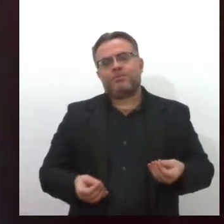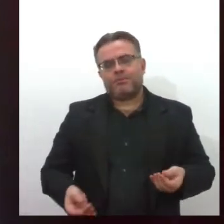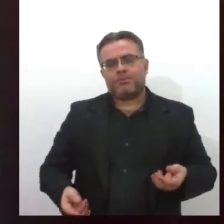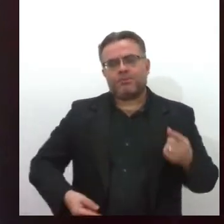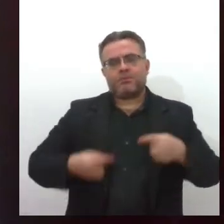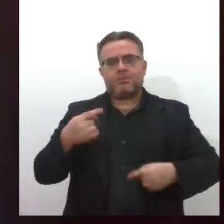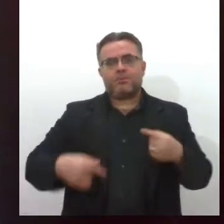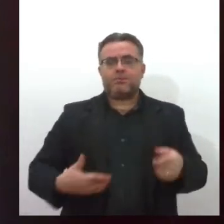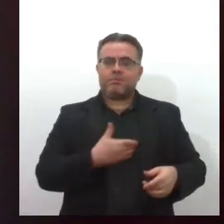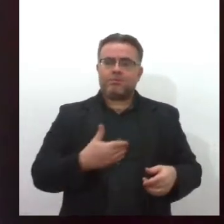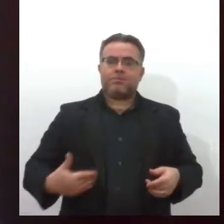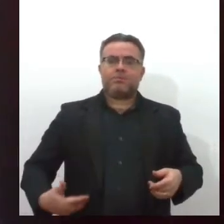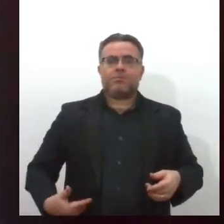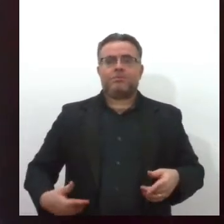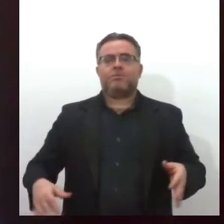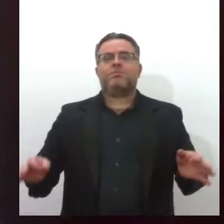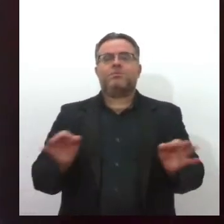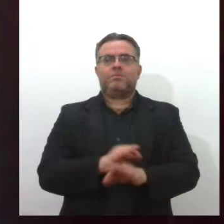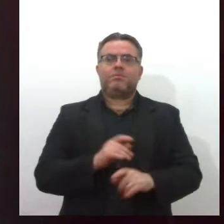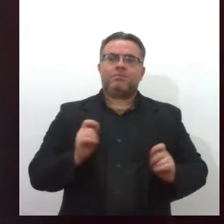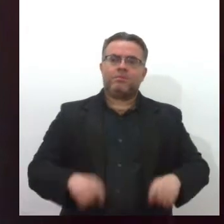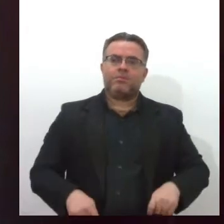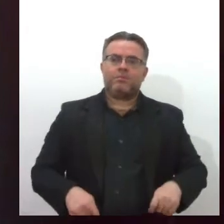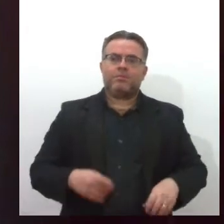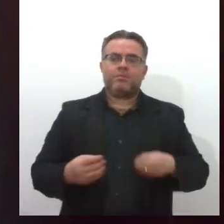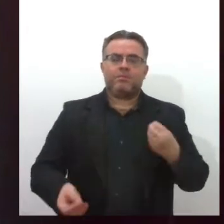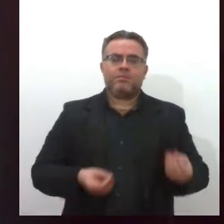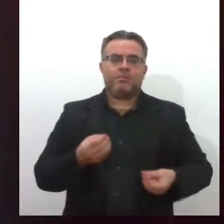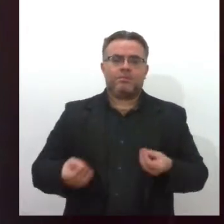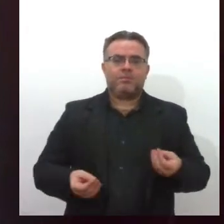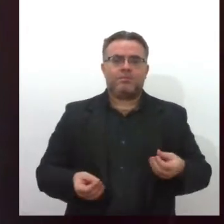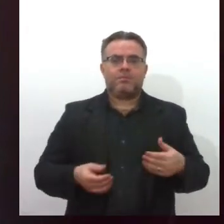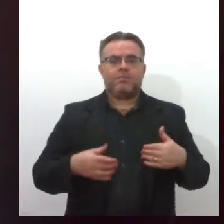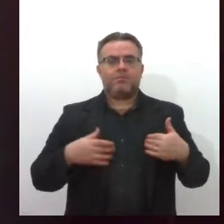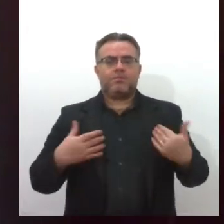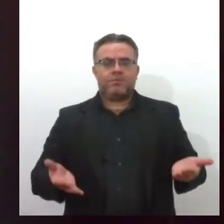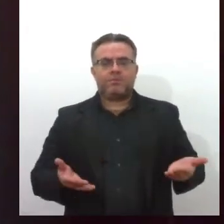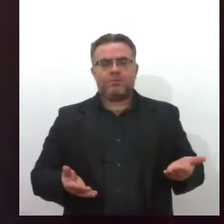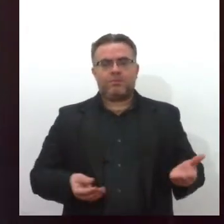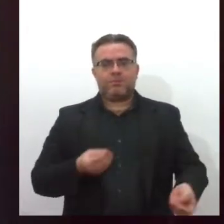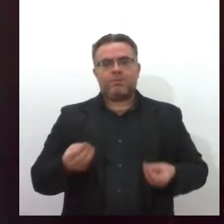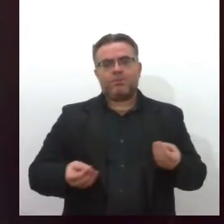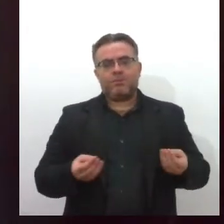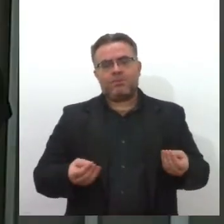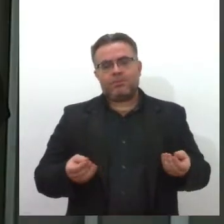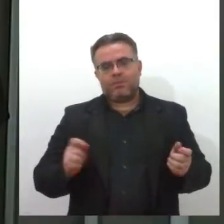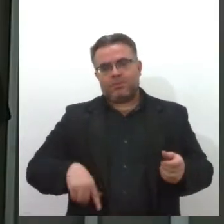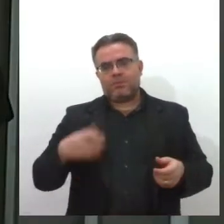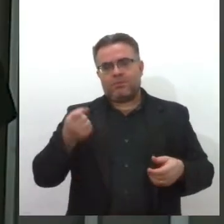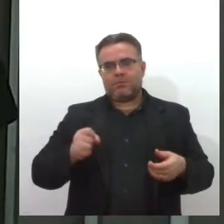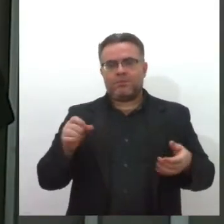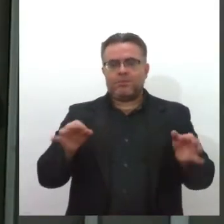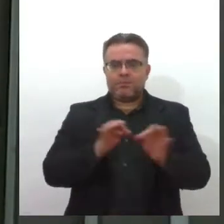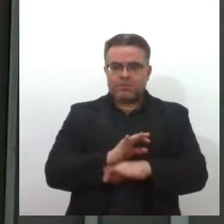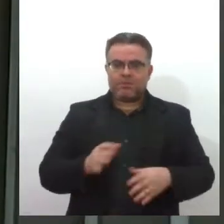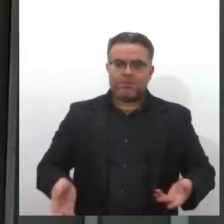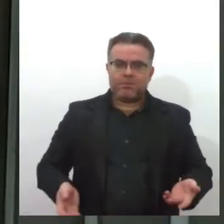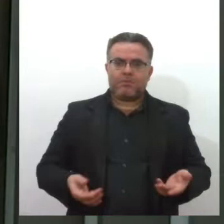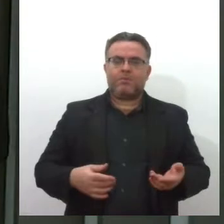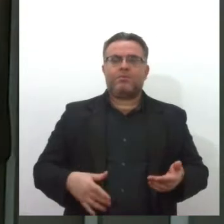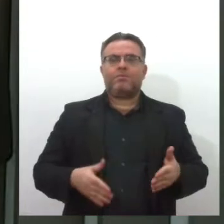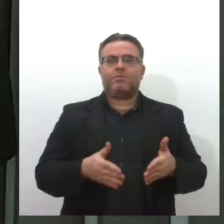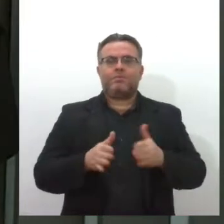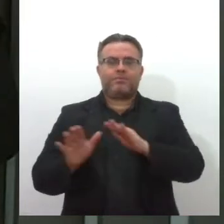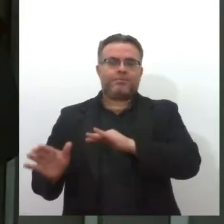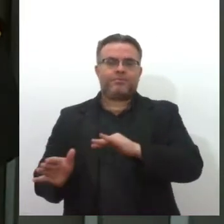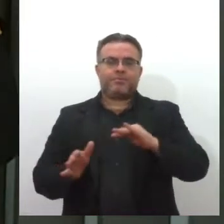pública de transferência de renda com o apoio e a aprovação dos deputados estaduais de Sergipe. Agora, deixando um pouquinho a pandemia de